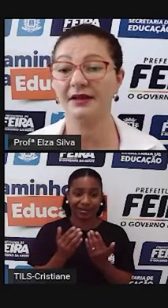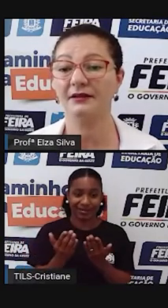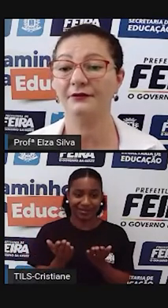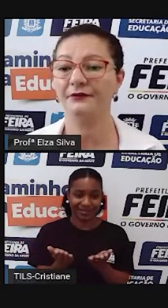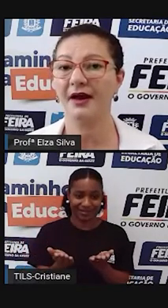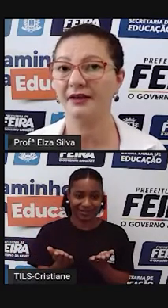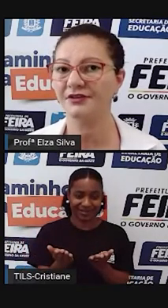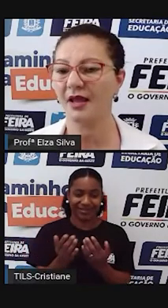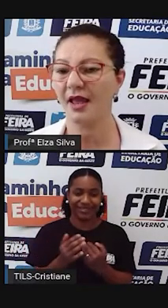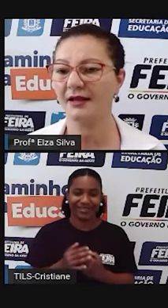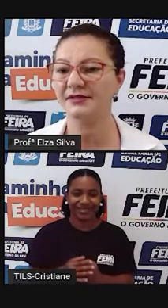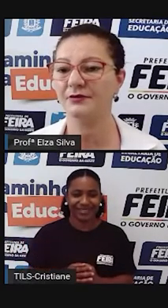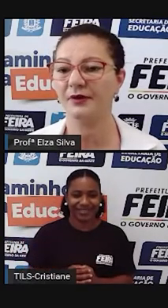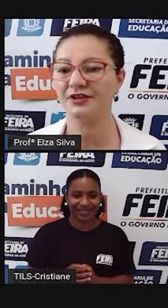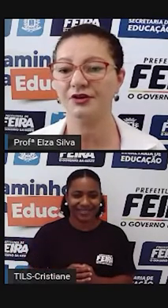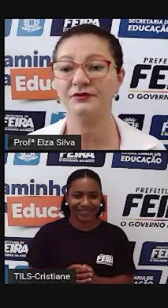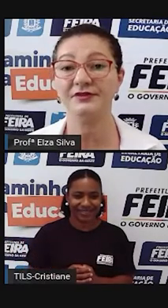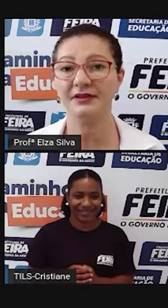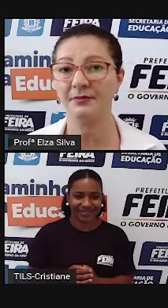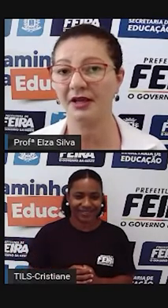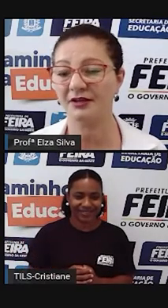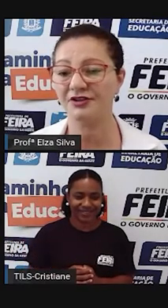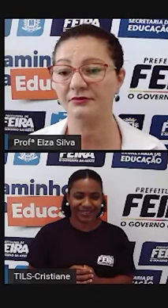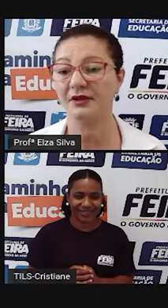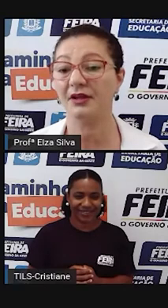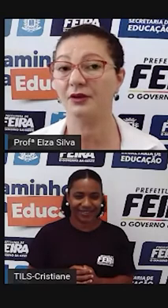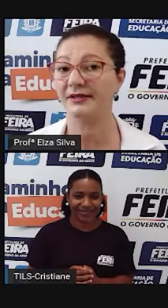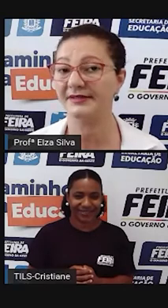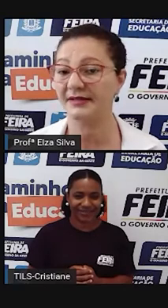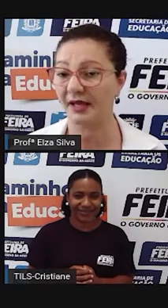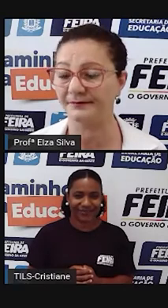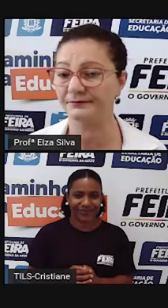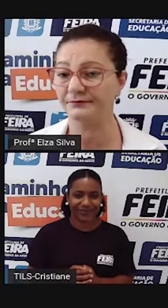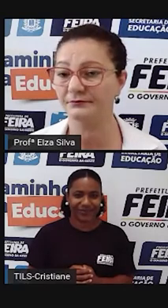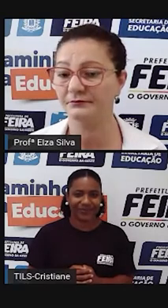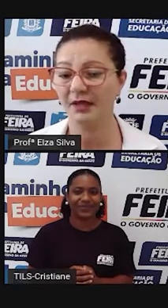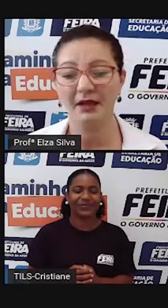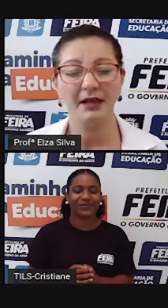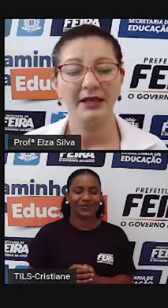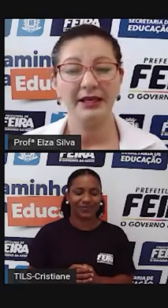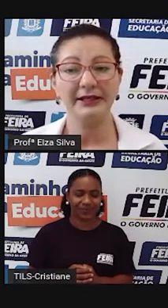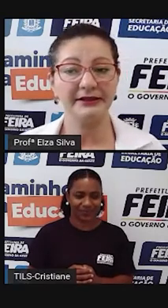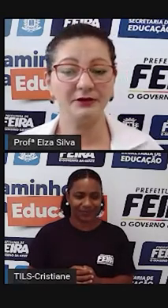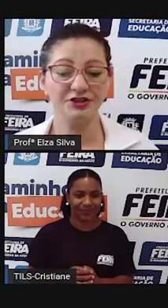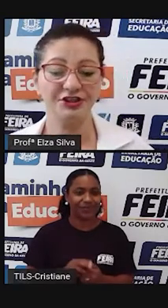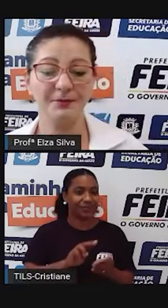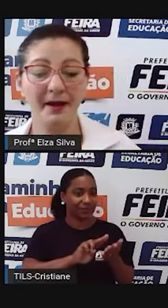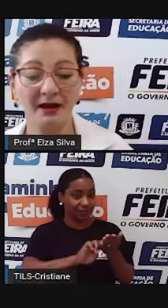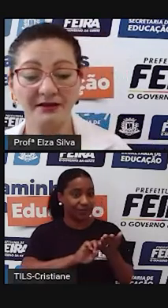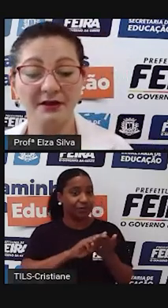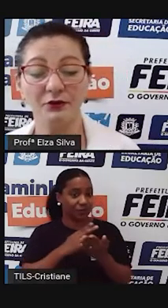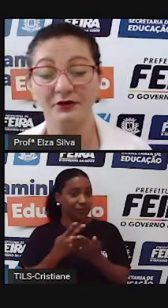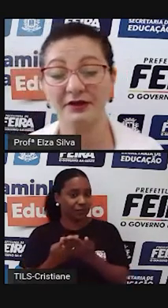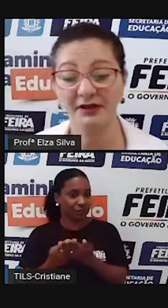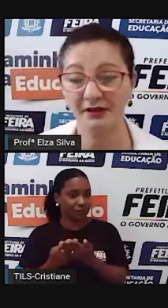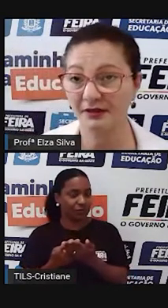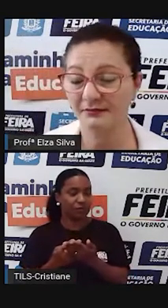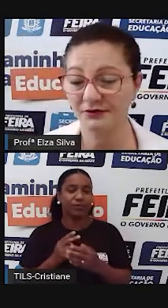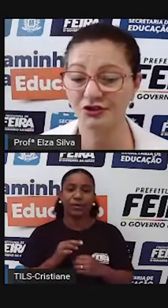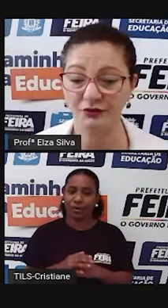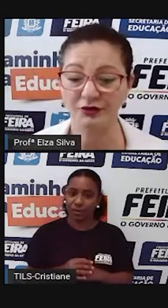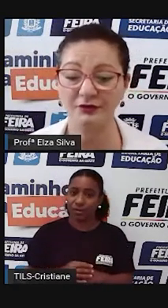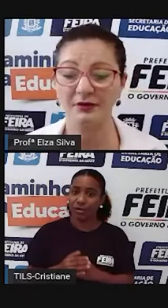leaders in the fight against racial discrimination in the USA. Então, gente, Martin Luther